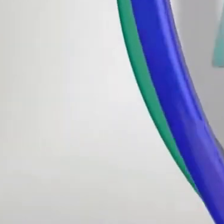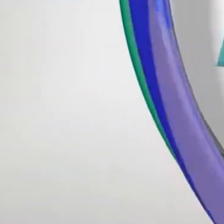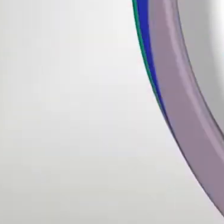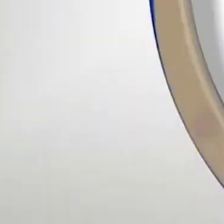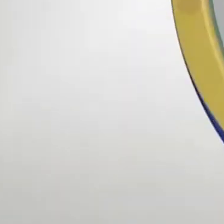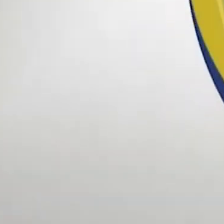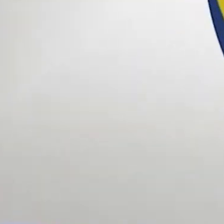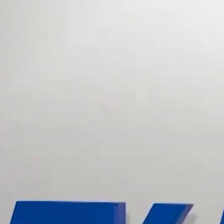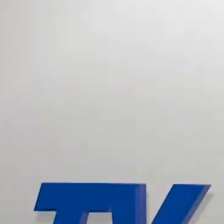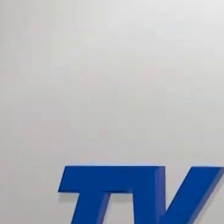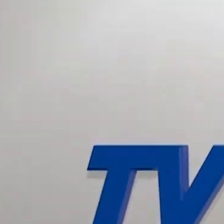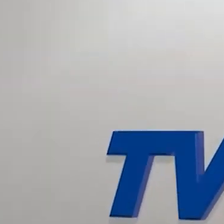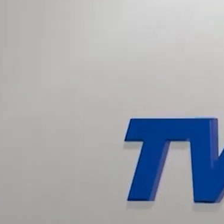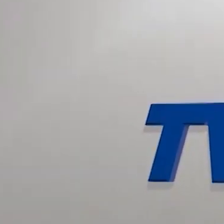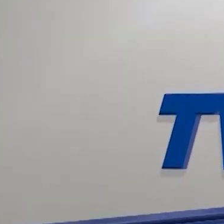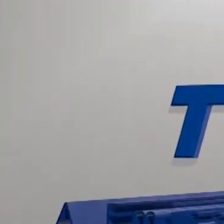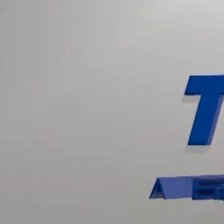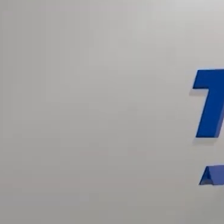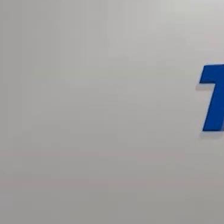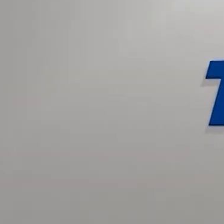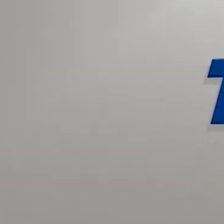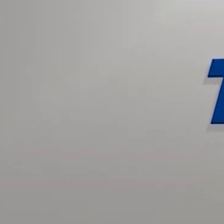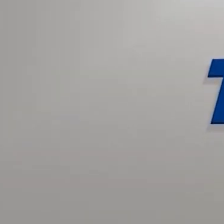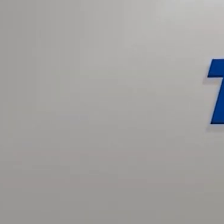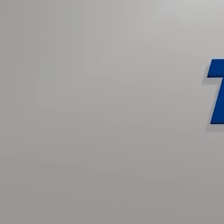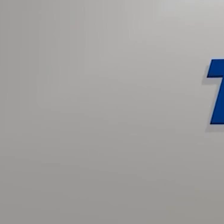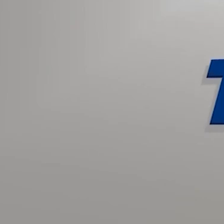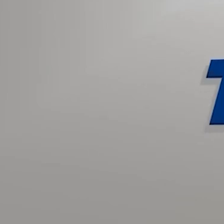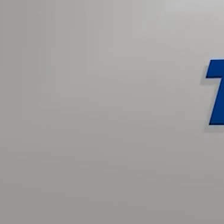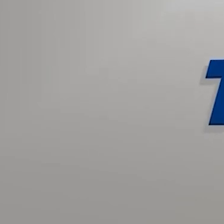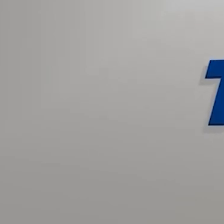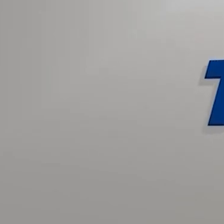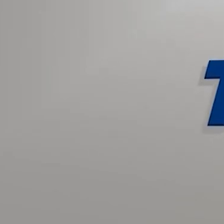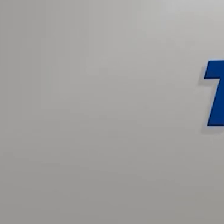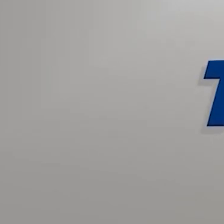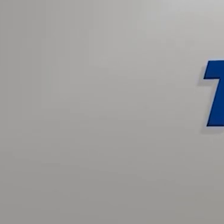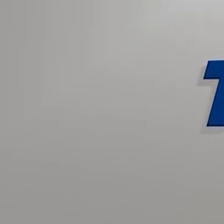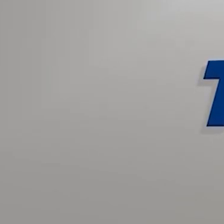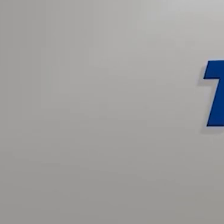TV Fortaleza, a emissora da Casa do Povo.